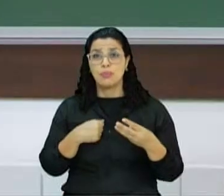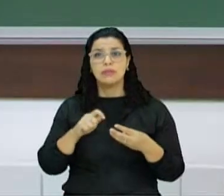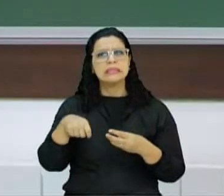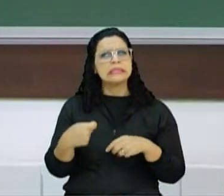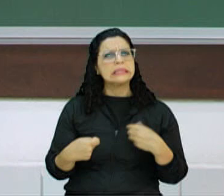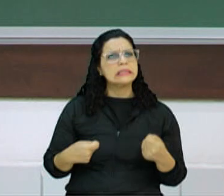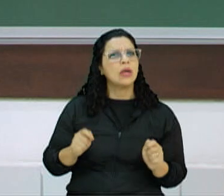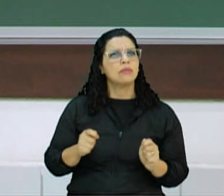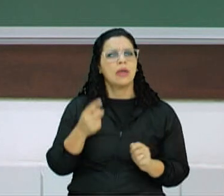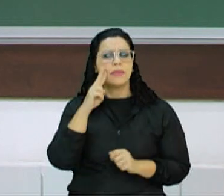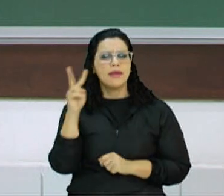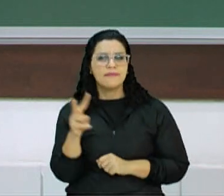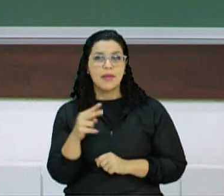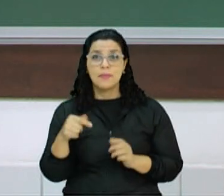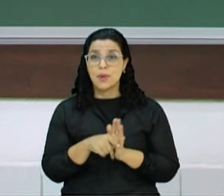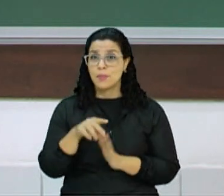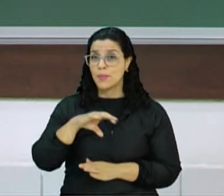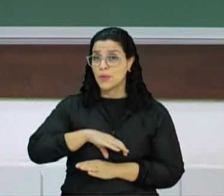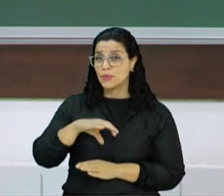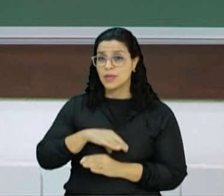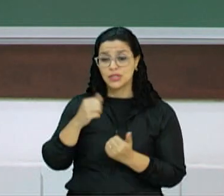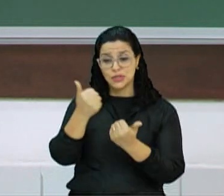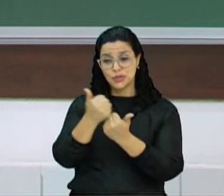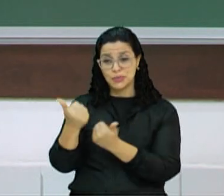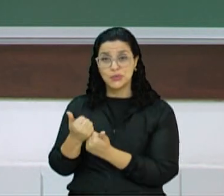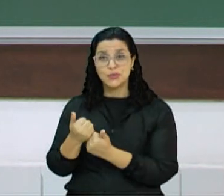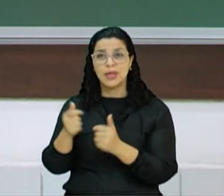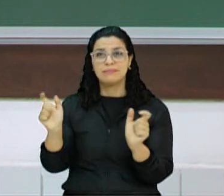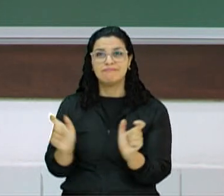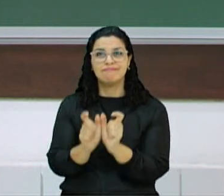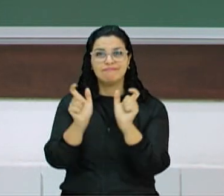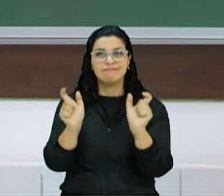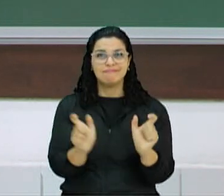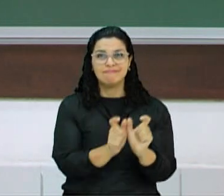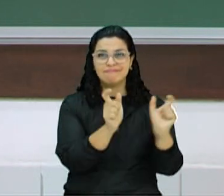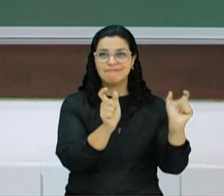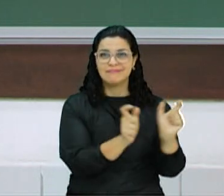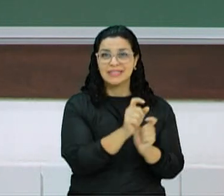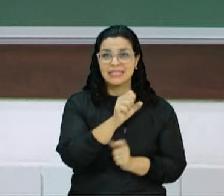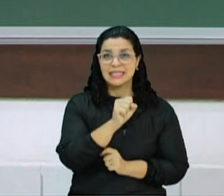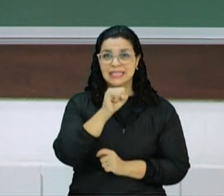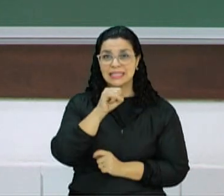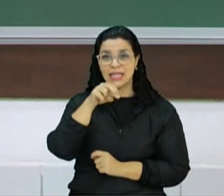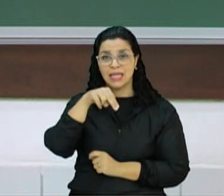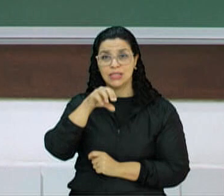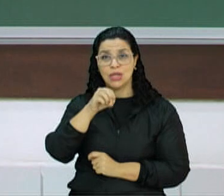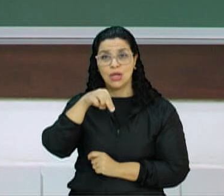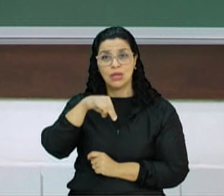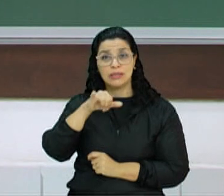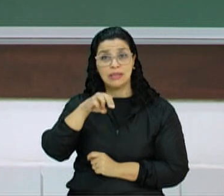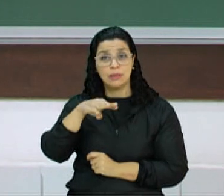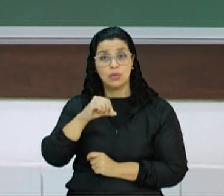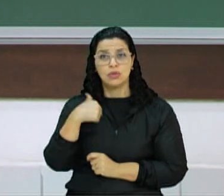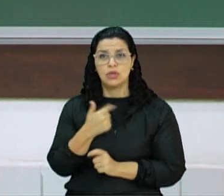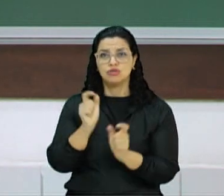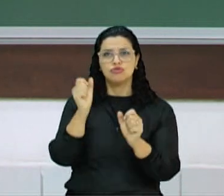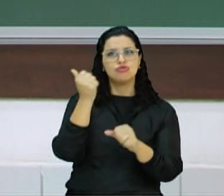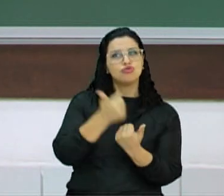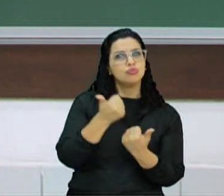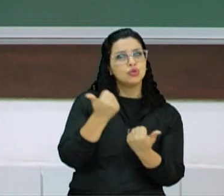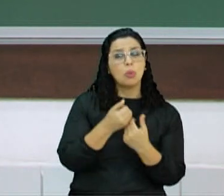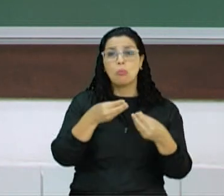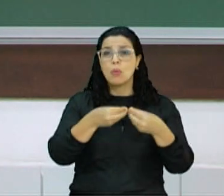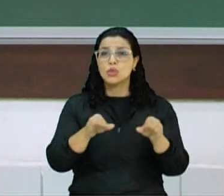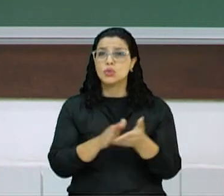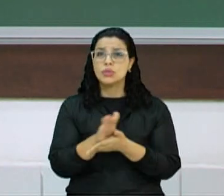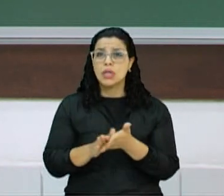sinais. Que legal que a língua portuguesa, né? Esses sinônimos a gente faz com que nós possamos usar várias palavras e não vai prejudicar